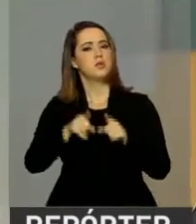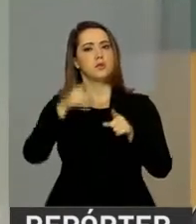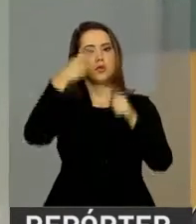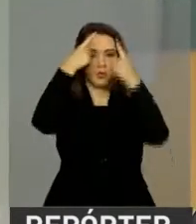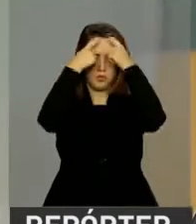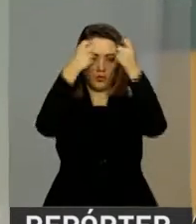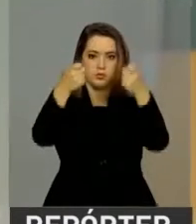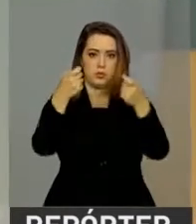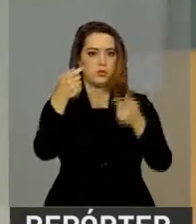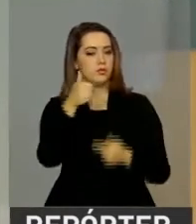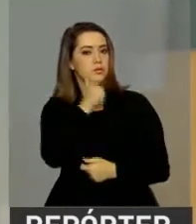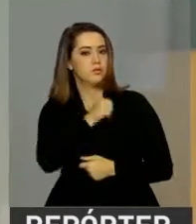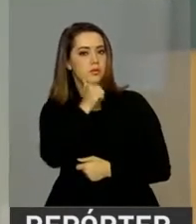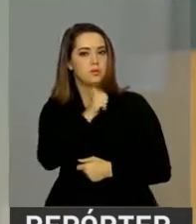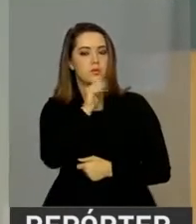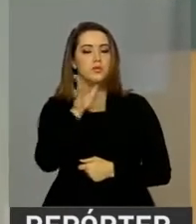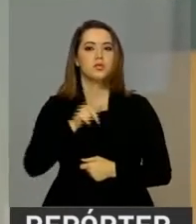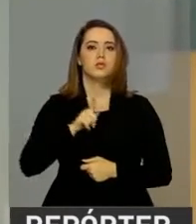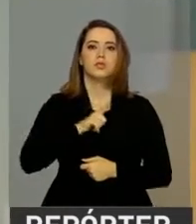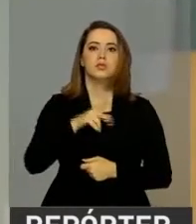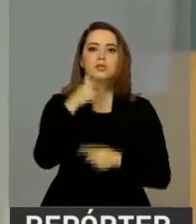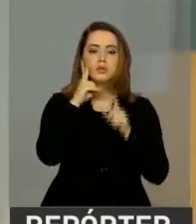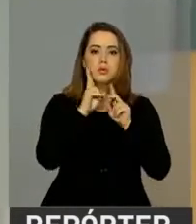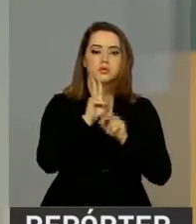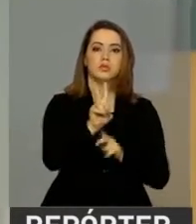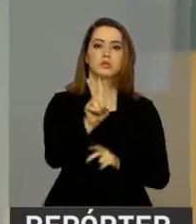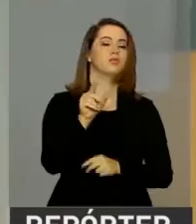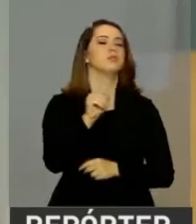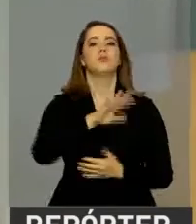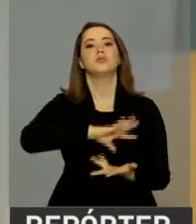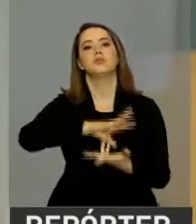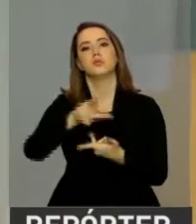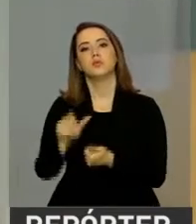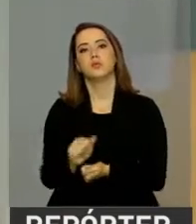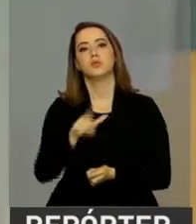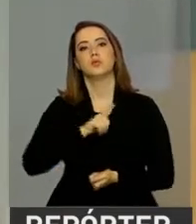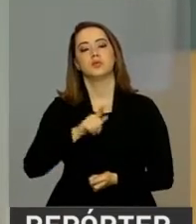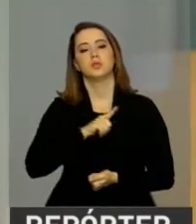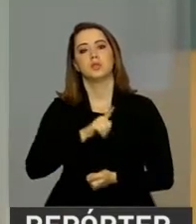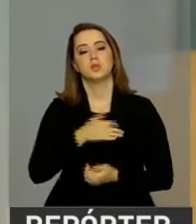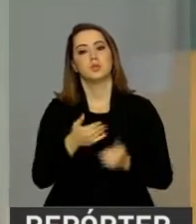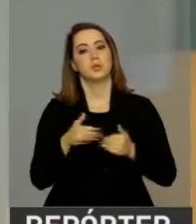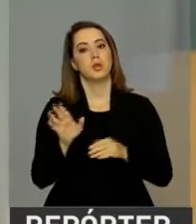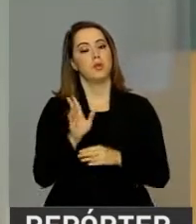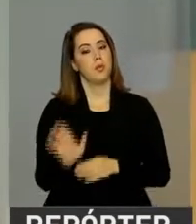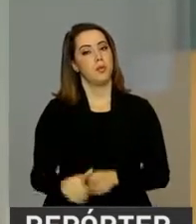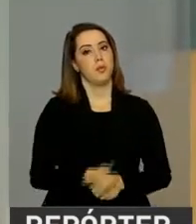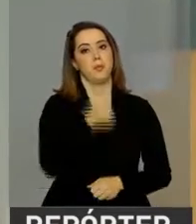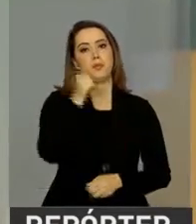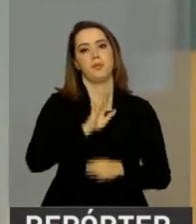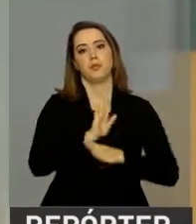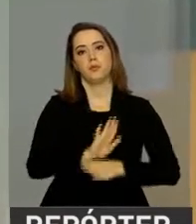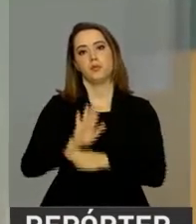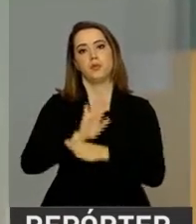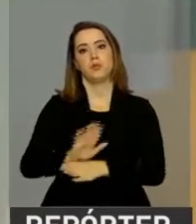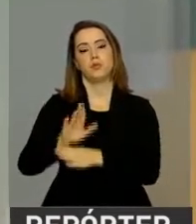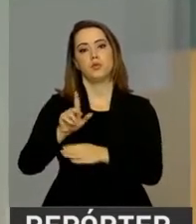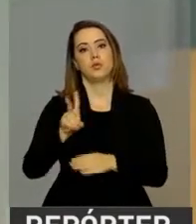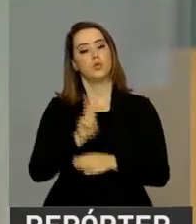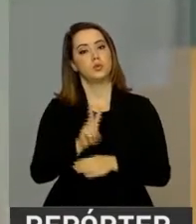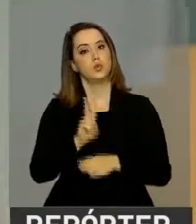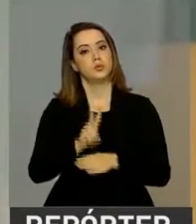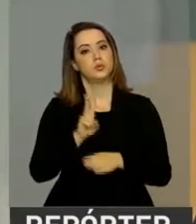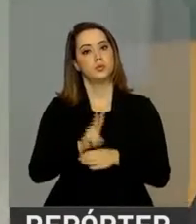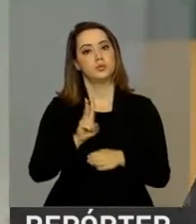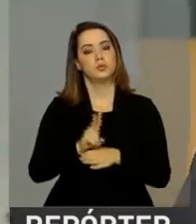ganhou visibilidade internacional, já que endureceu o tratamento dos agressores e ampliou a proteção das vítimas. Eu converso agora